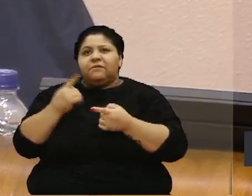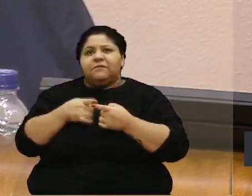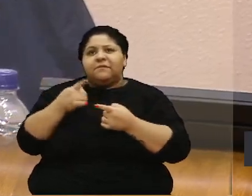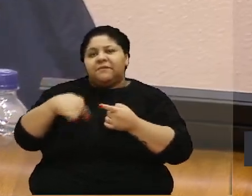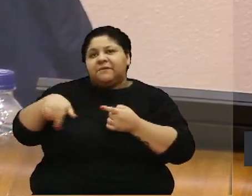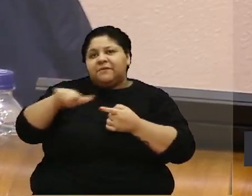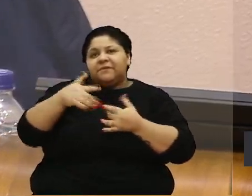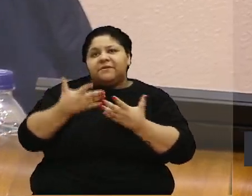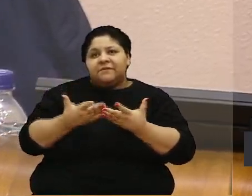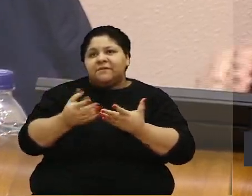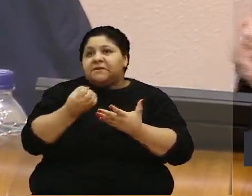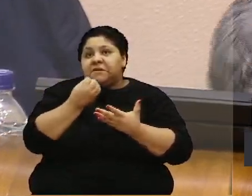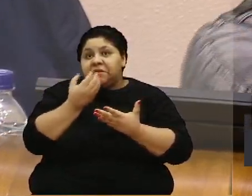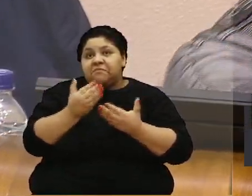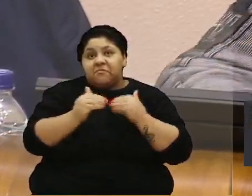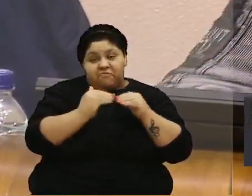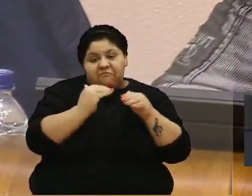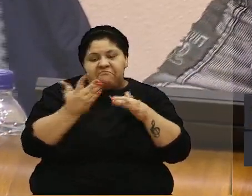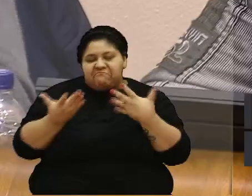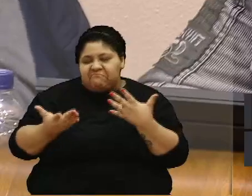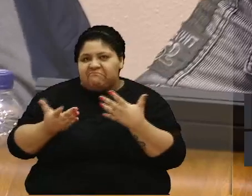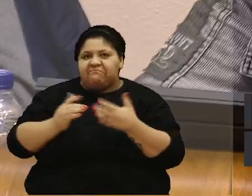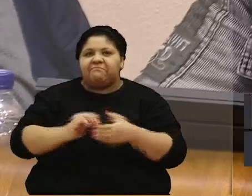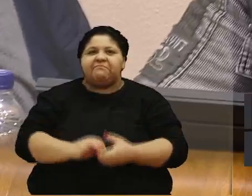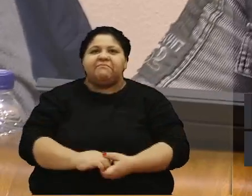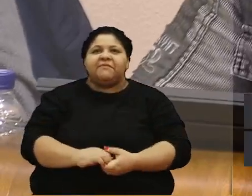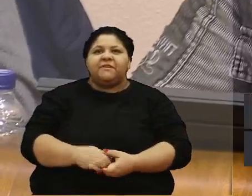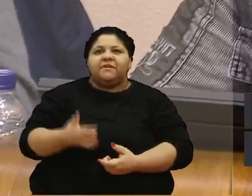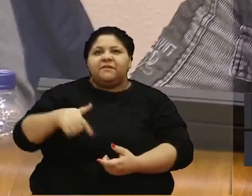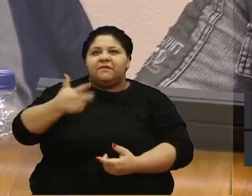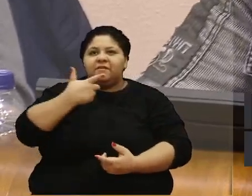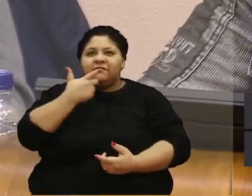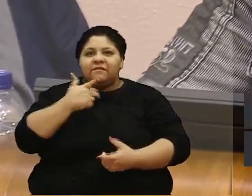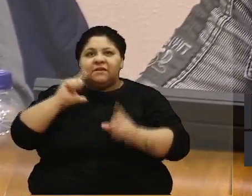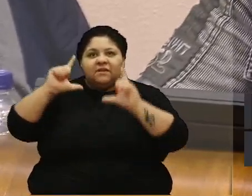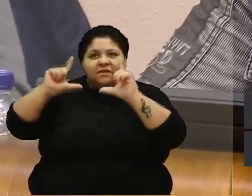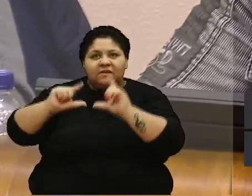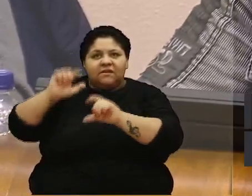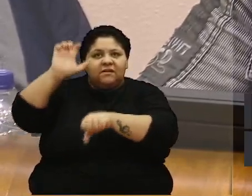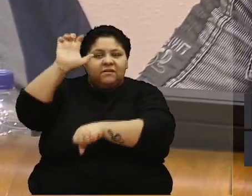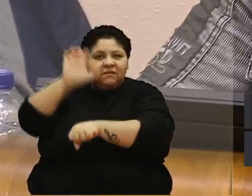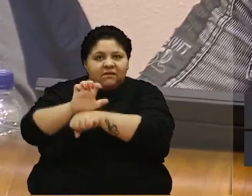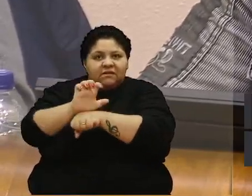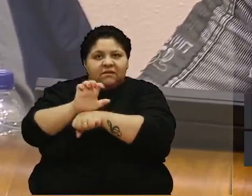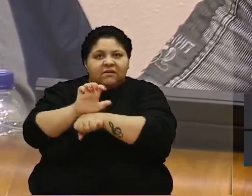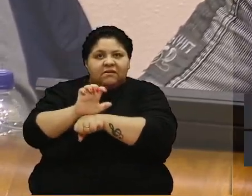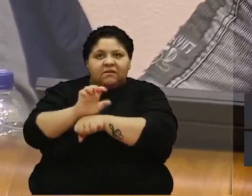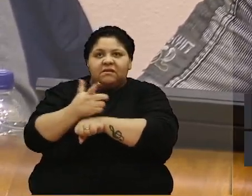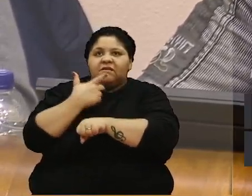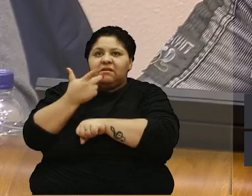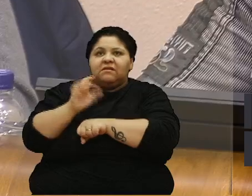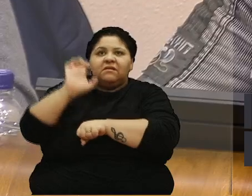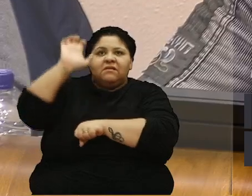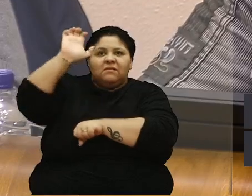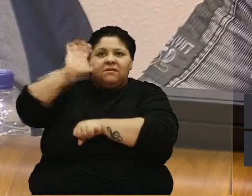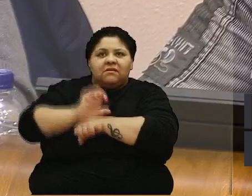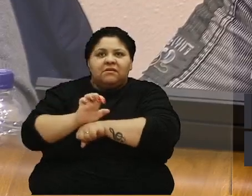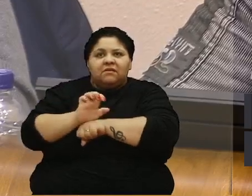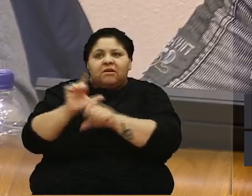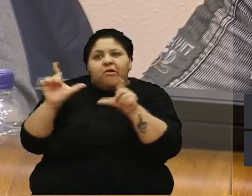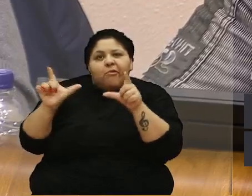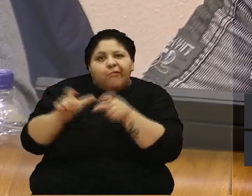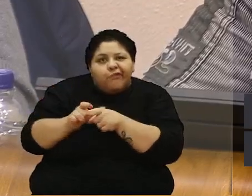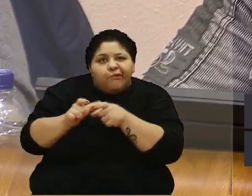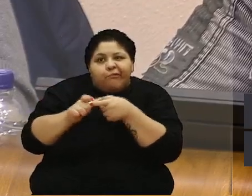falamos... que bom, né? Podermos discordar. Quando nós falamos de redução do Estado, eu não falei de que é um Estado nanico e nem um